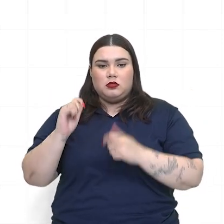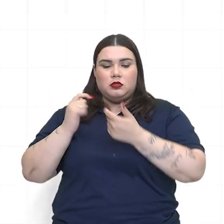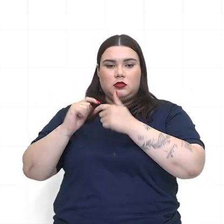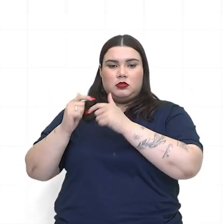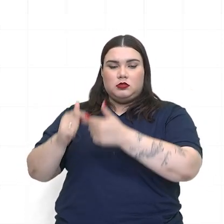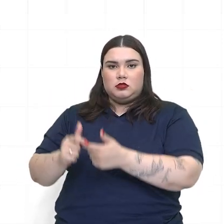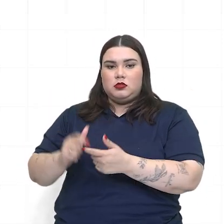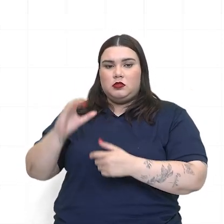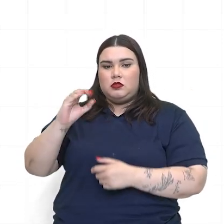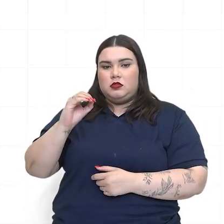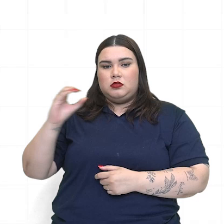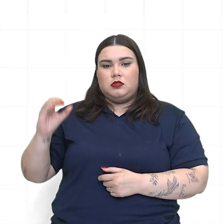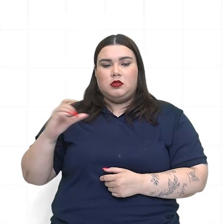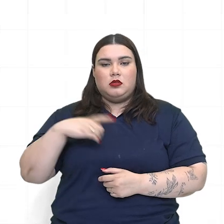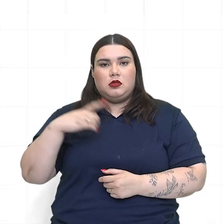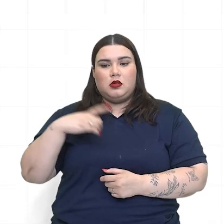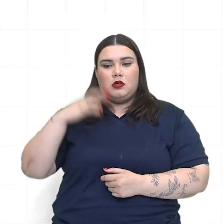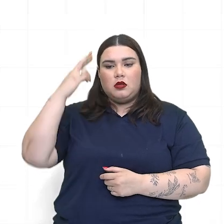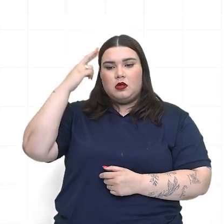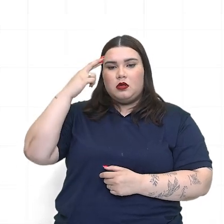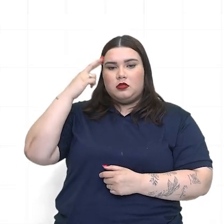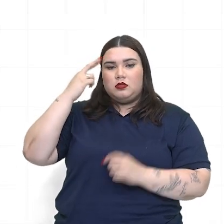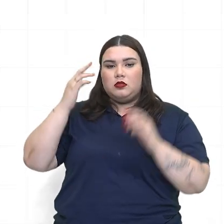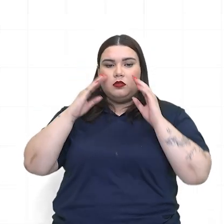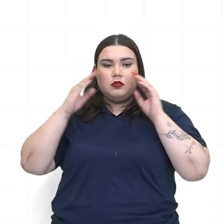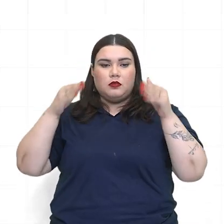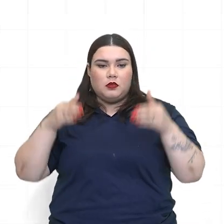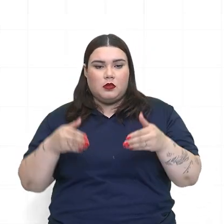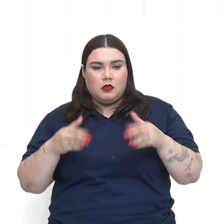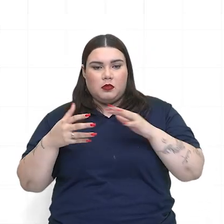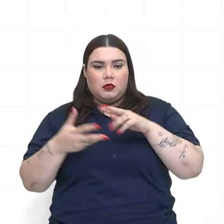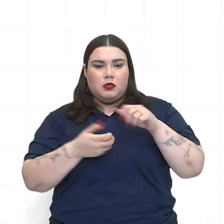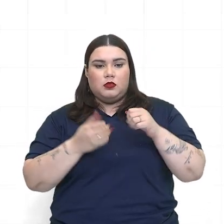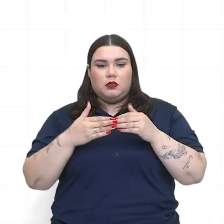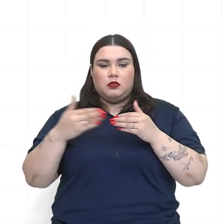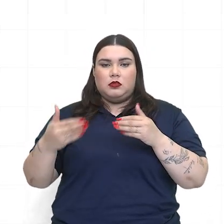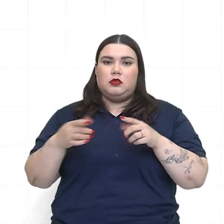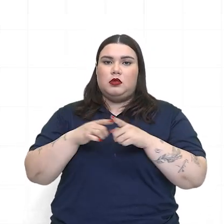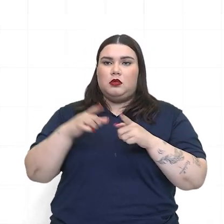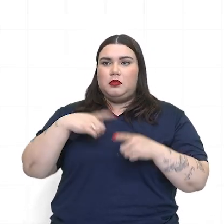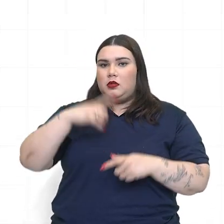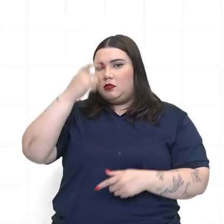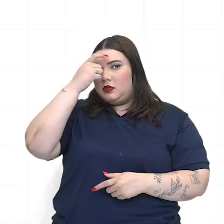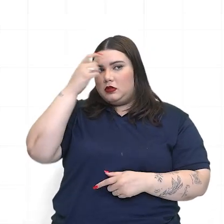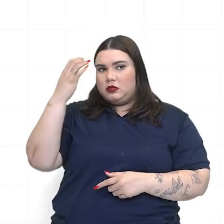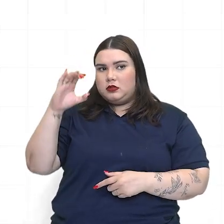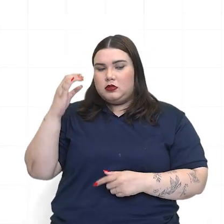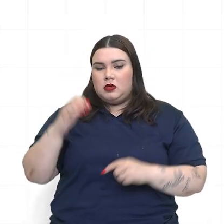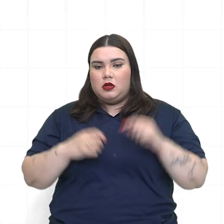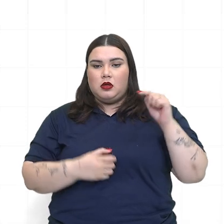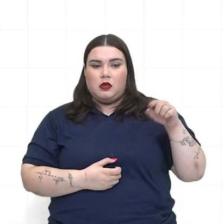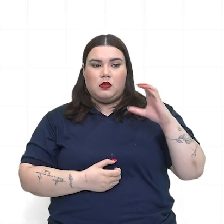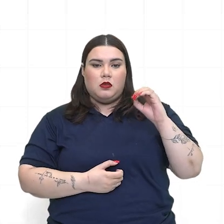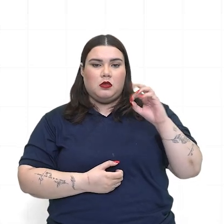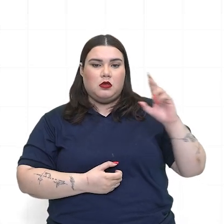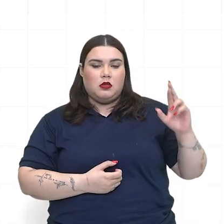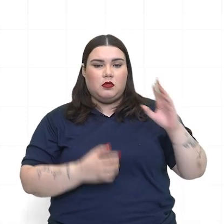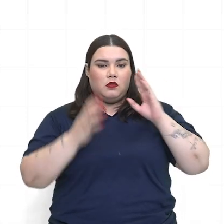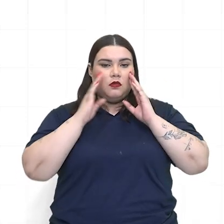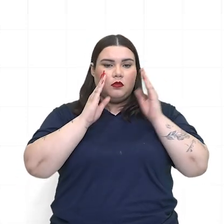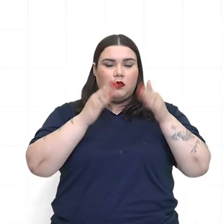uma mente mais racional, preza pelo mundo exterior e tem uma mentalidade mais científica, a oriental trabalha mais o seu